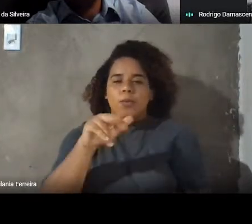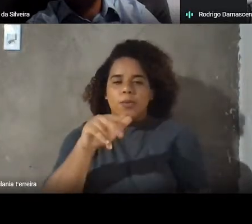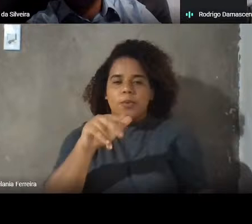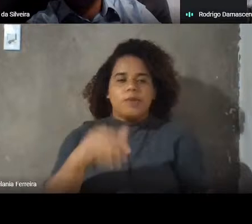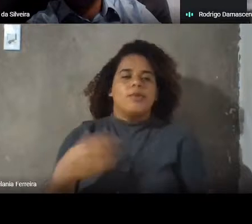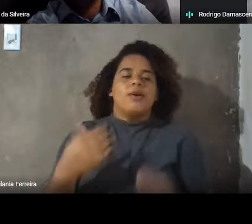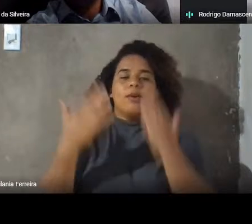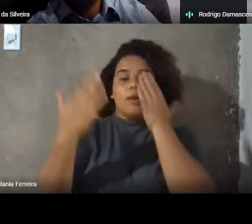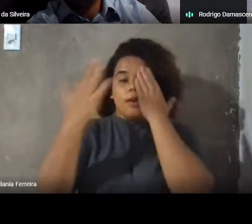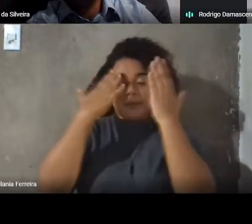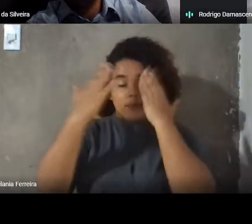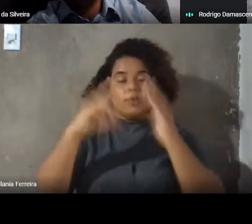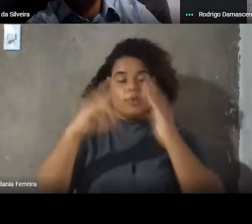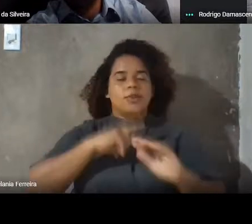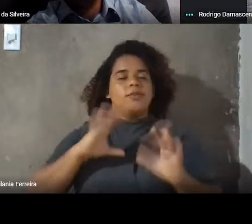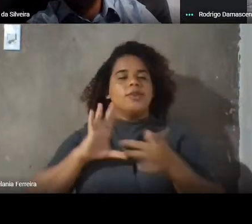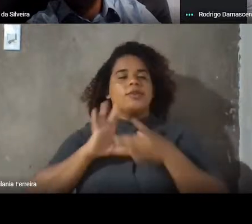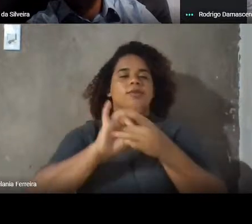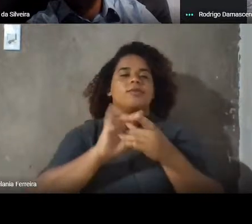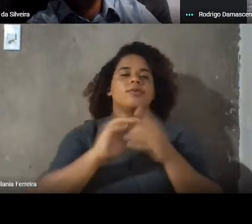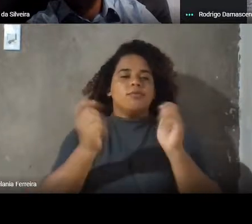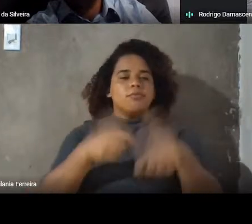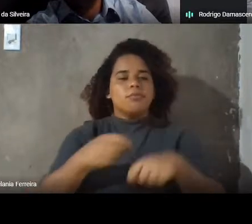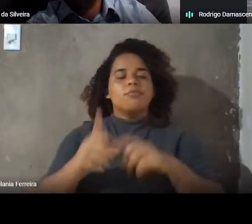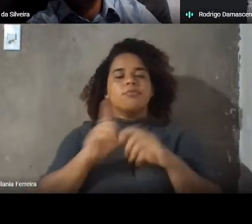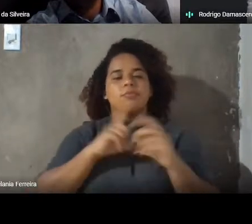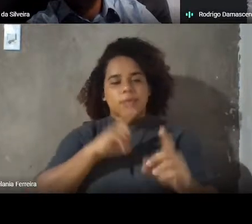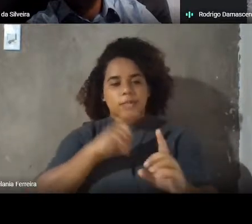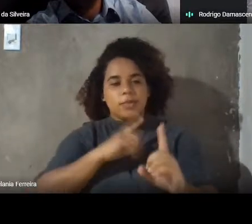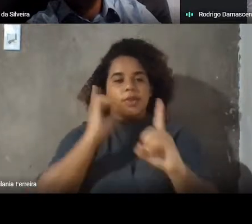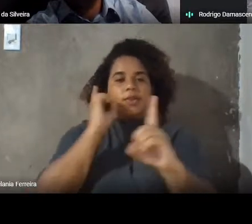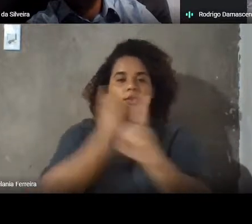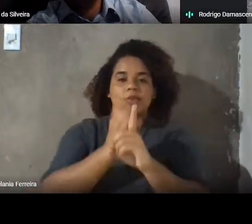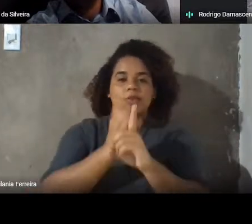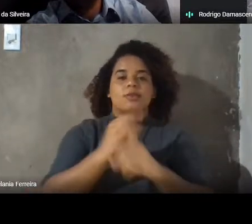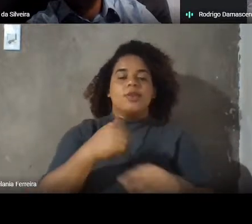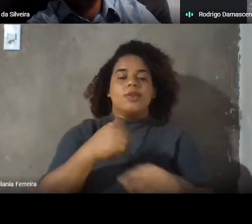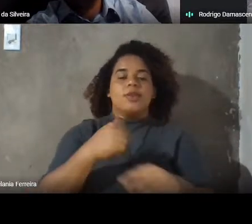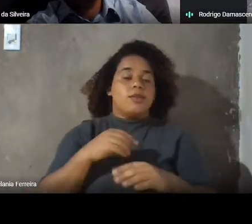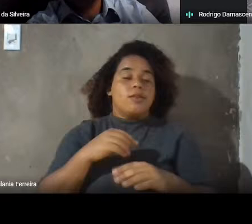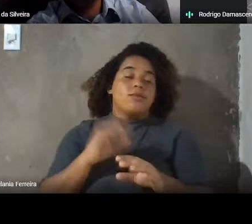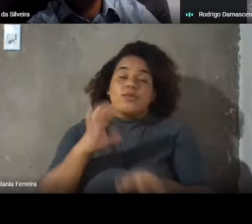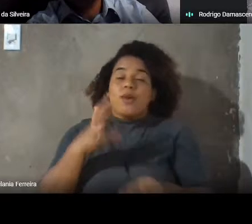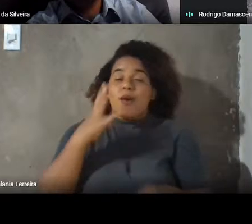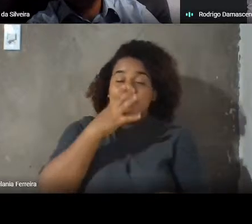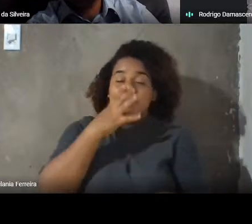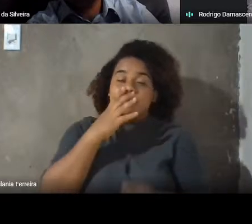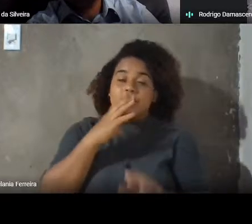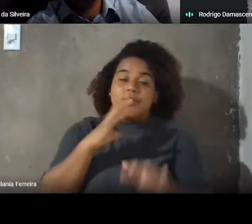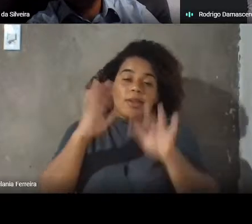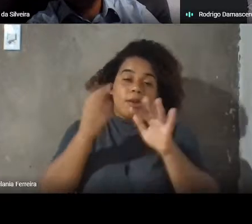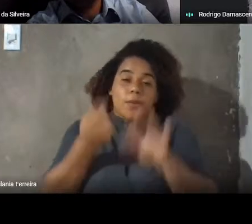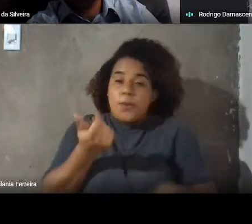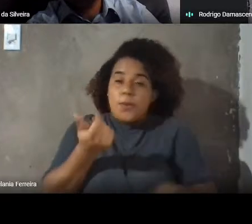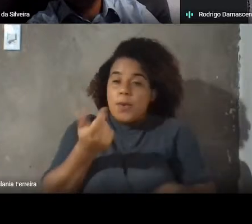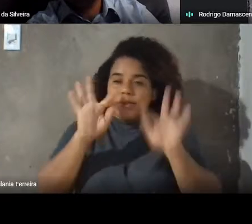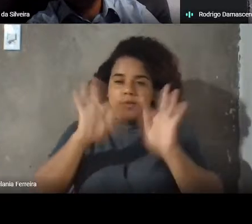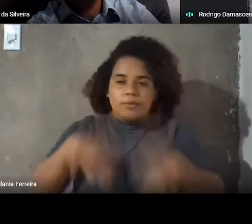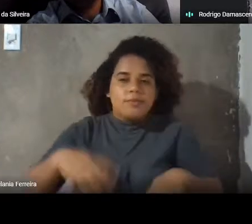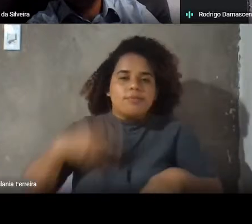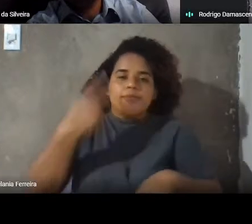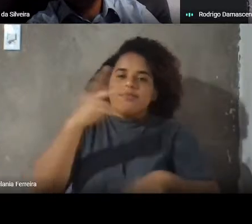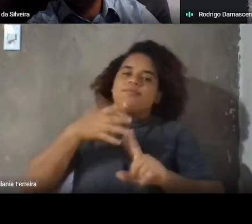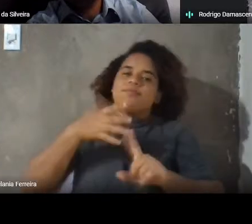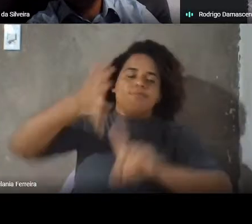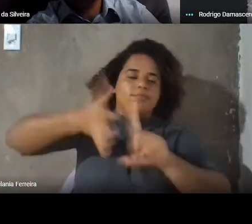nos proporcionou esse encontro. Acabei pegando a parte final da tua palestra, mas muito pertinente você trazer